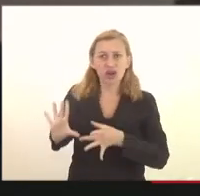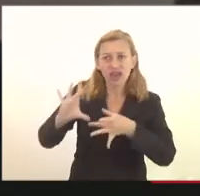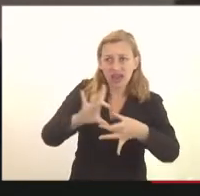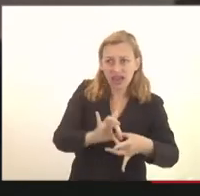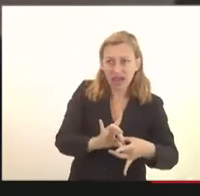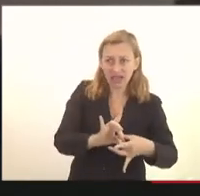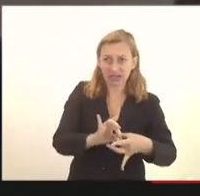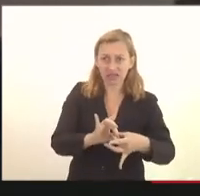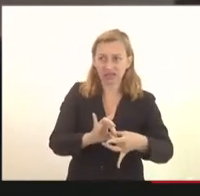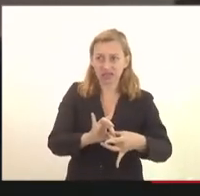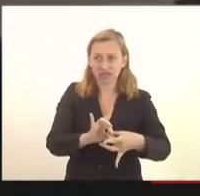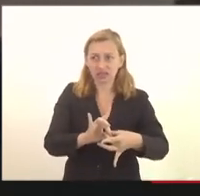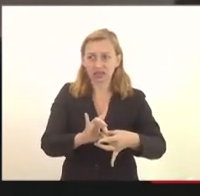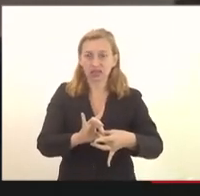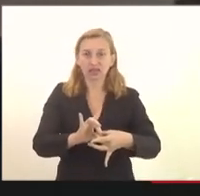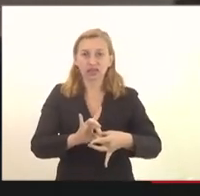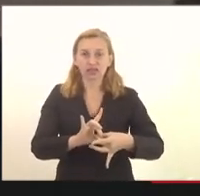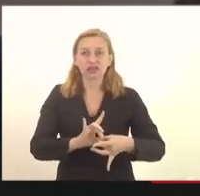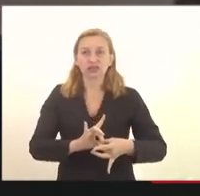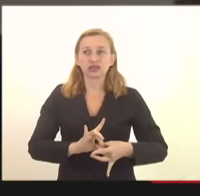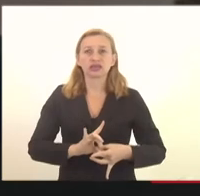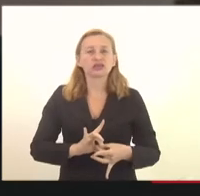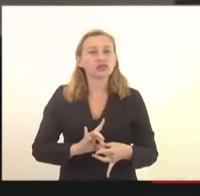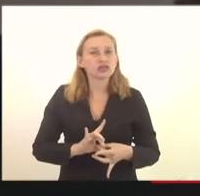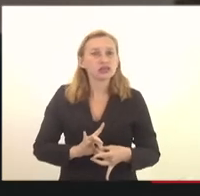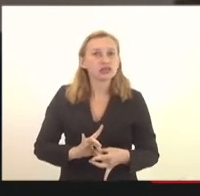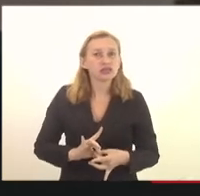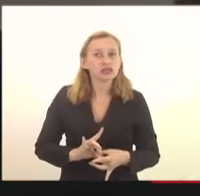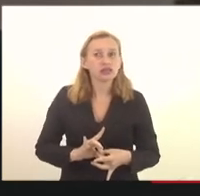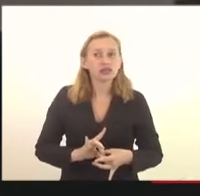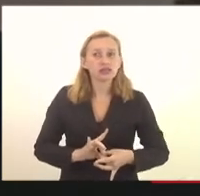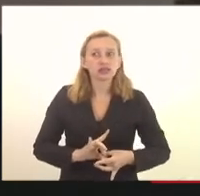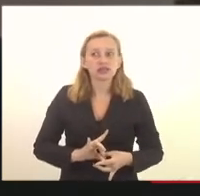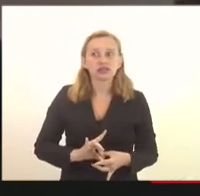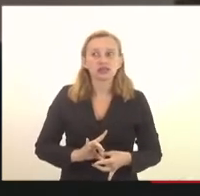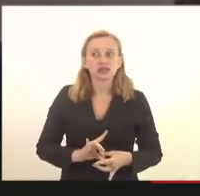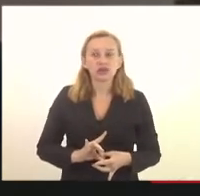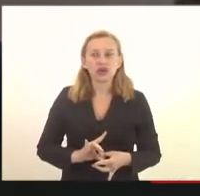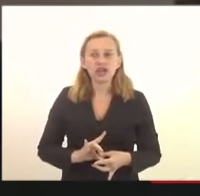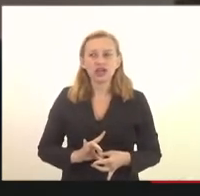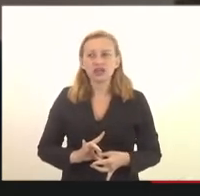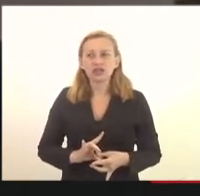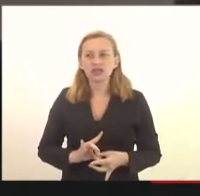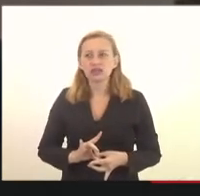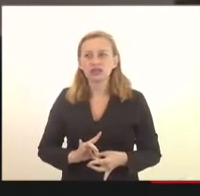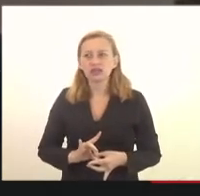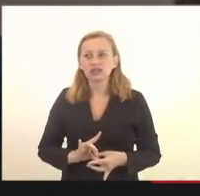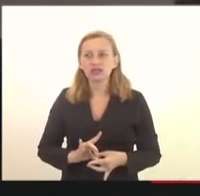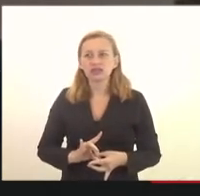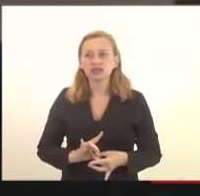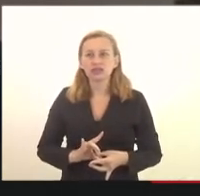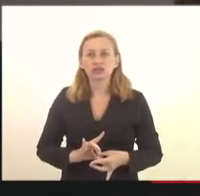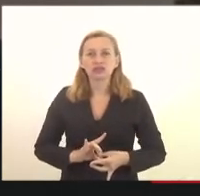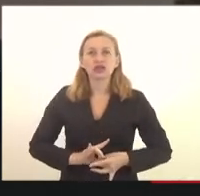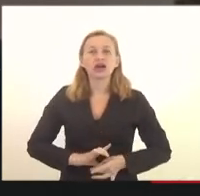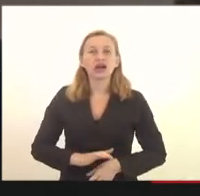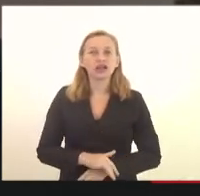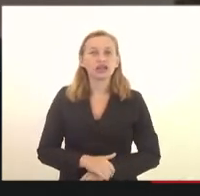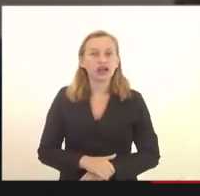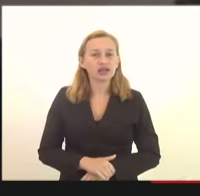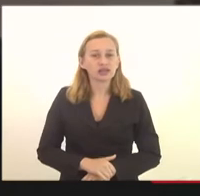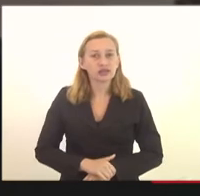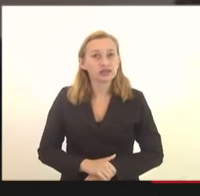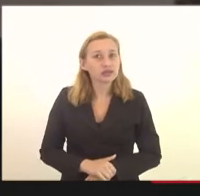de petróleo. Como eu disse, grande parte do portfólio da Petronas é baseado na produção de gás natural. E a gente tem que ser